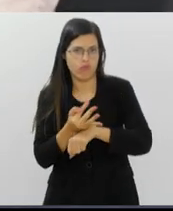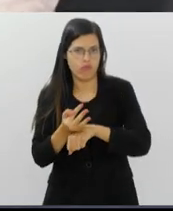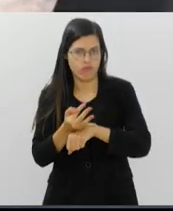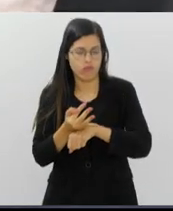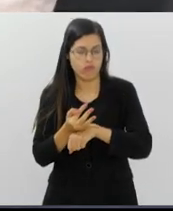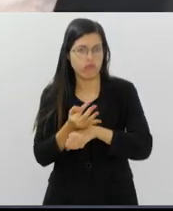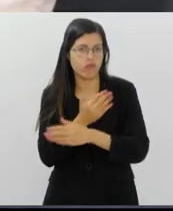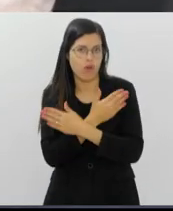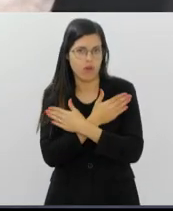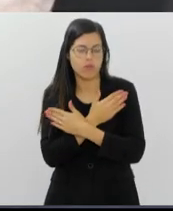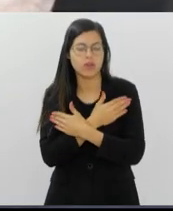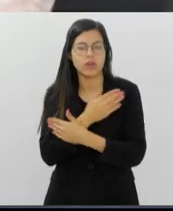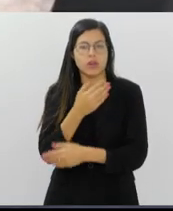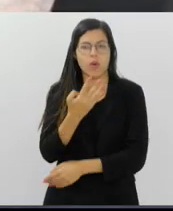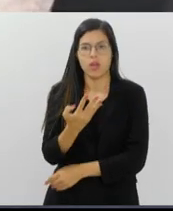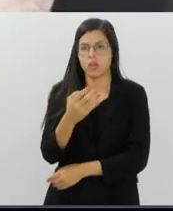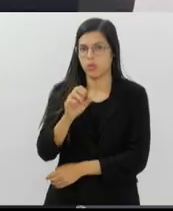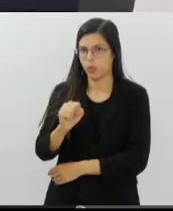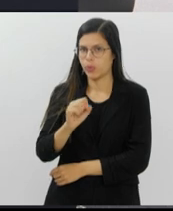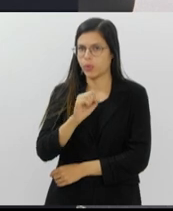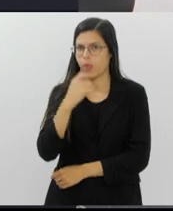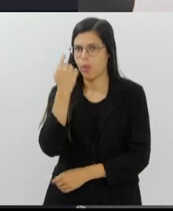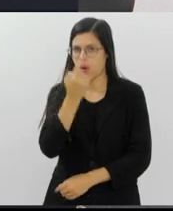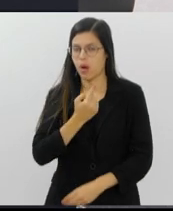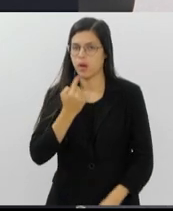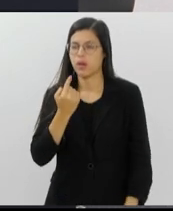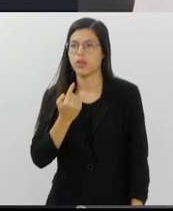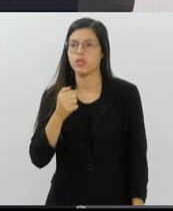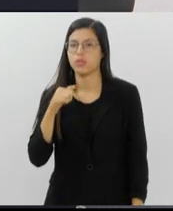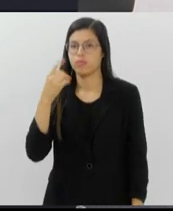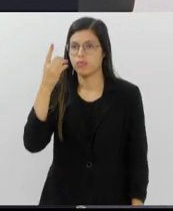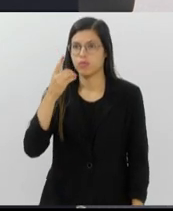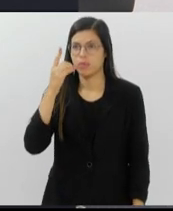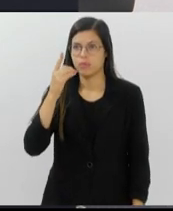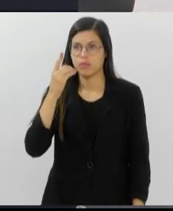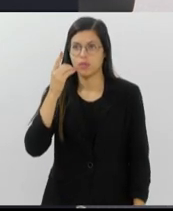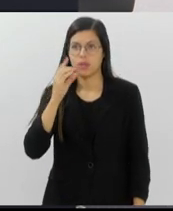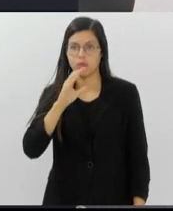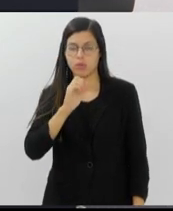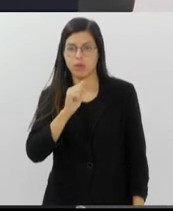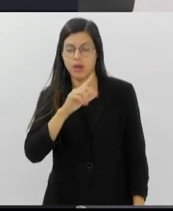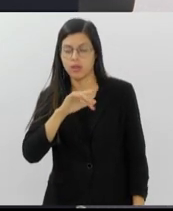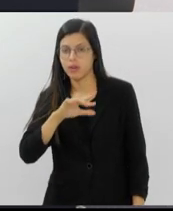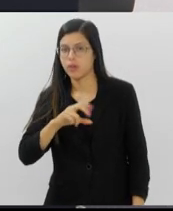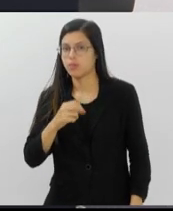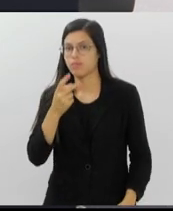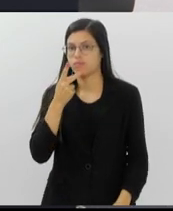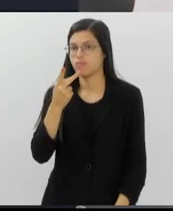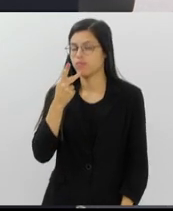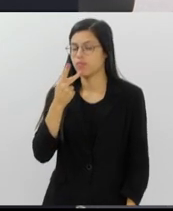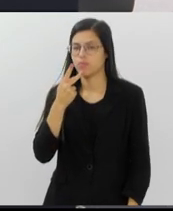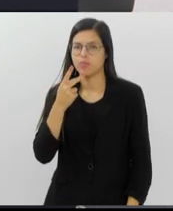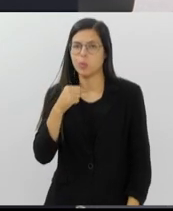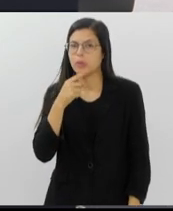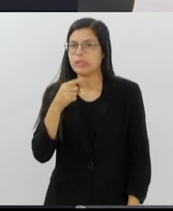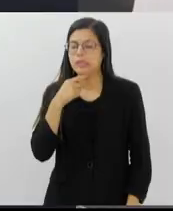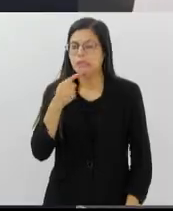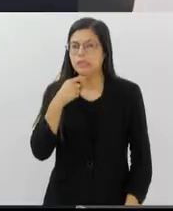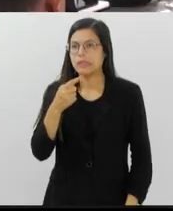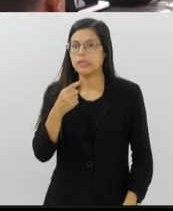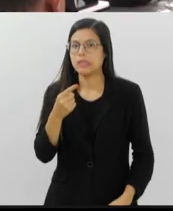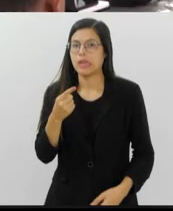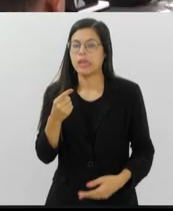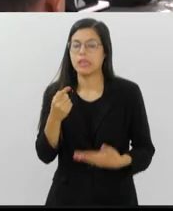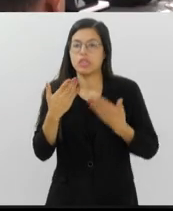condições, segundo o deputado Carlinhos BNH, o policial não consegue se recuperar física e mentalmente do trabalho desgastante da